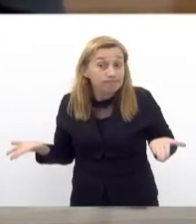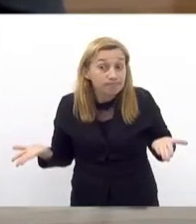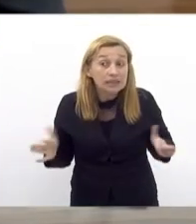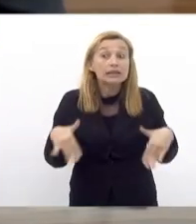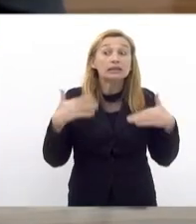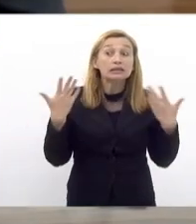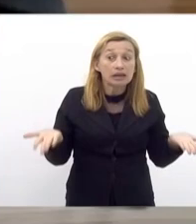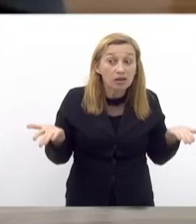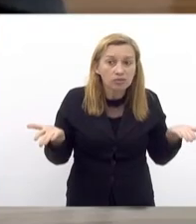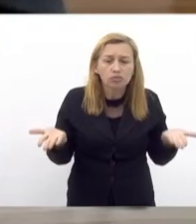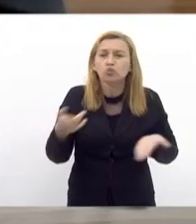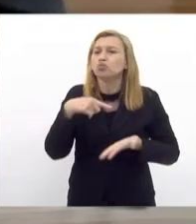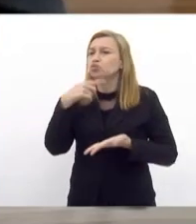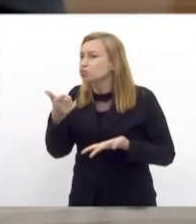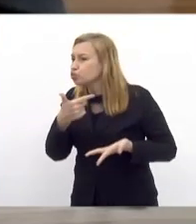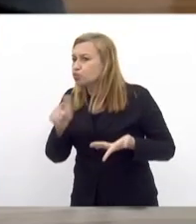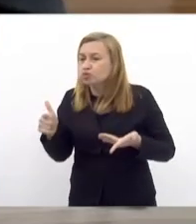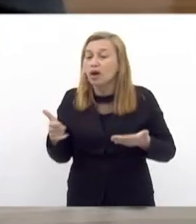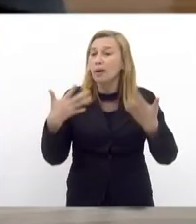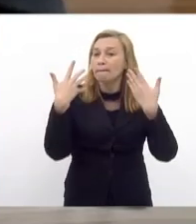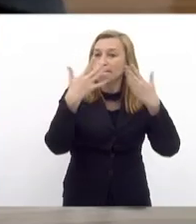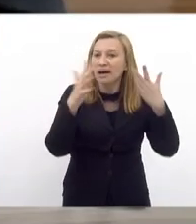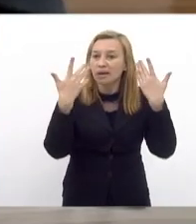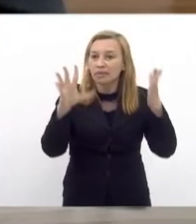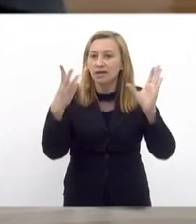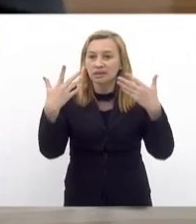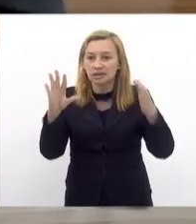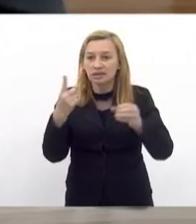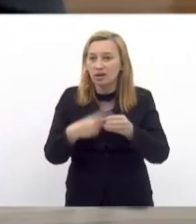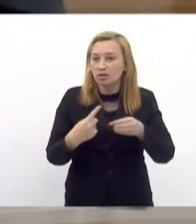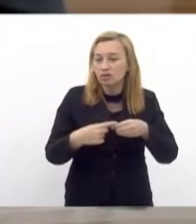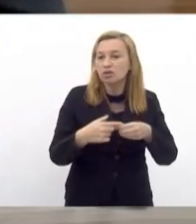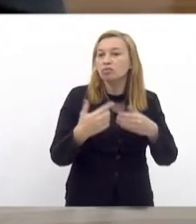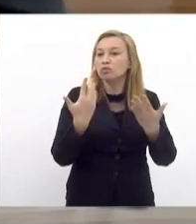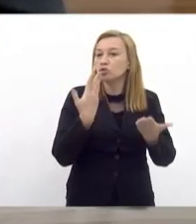Então, eu não tenho dúvida. Primeiro, parabenizar o município pelo estudo,